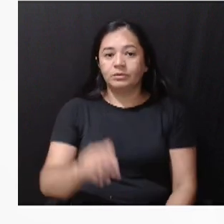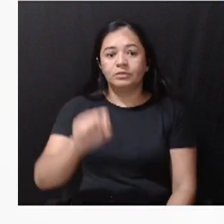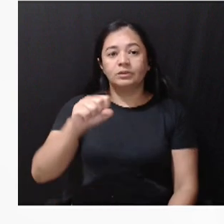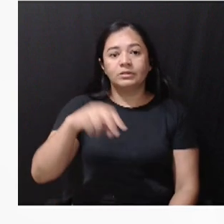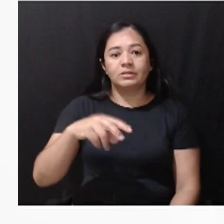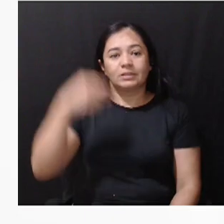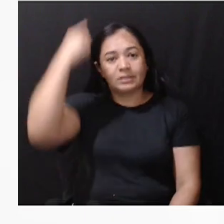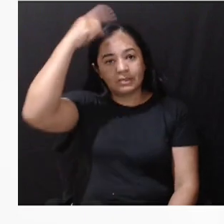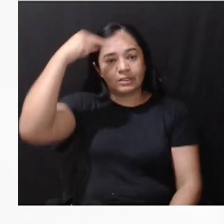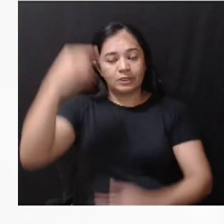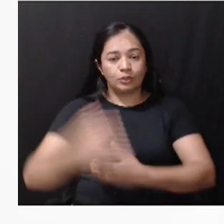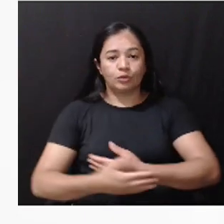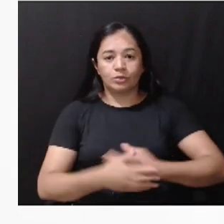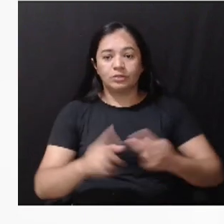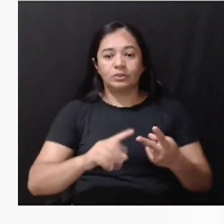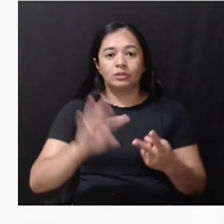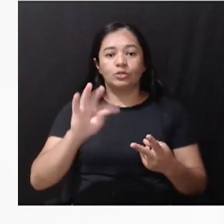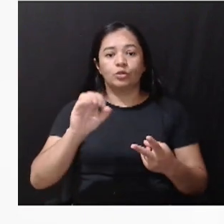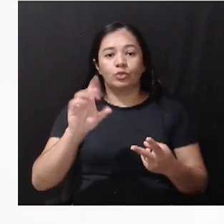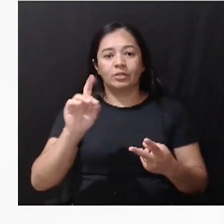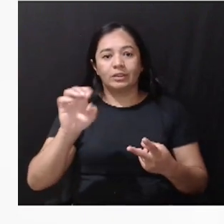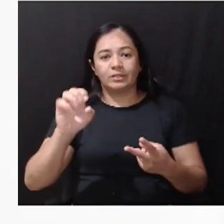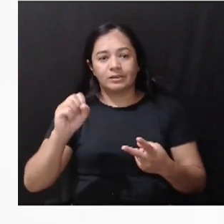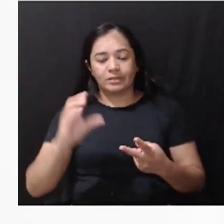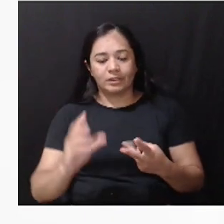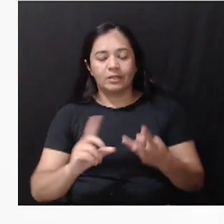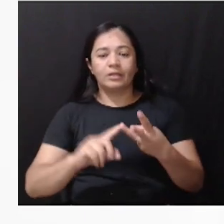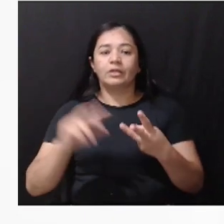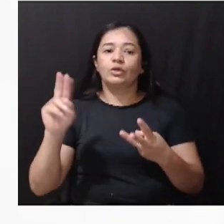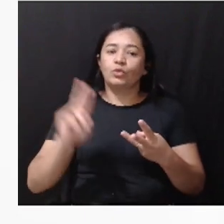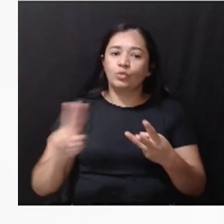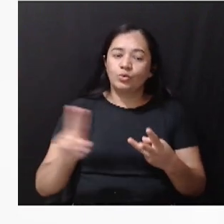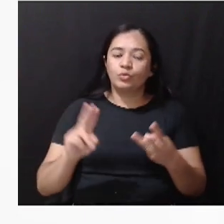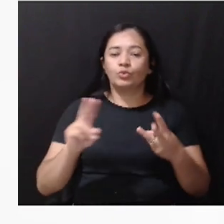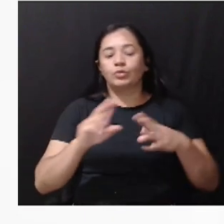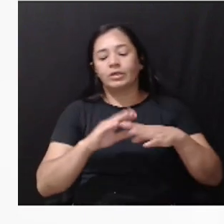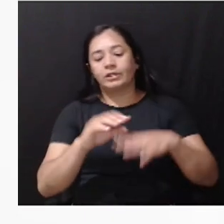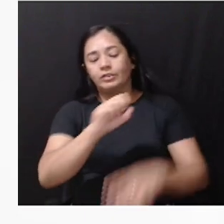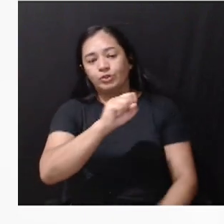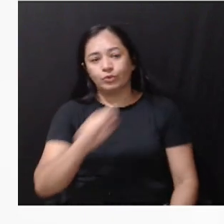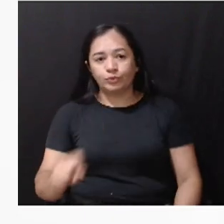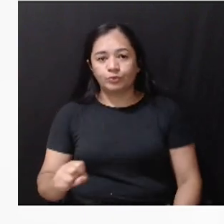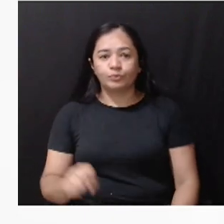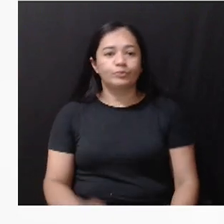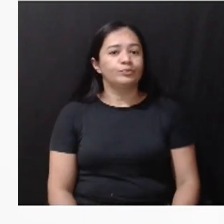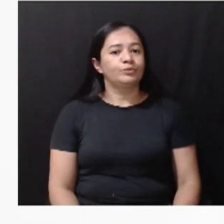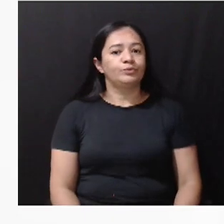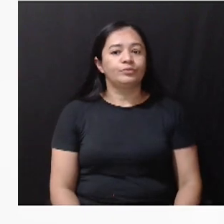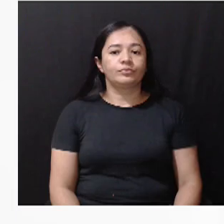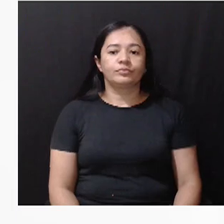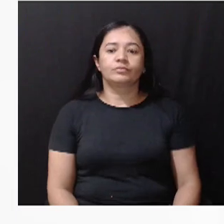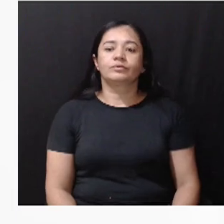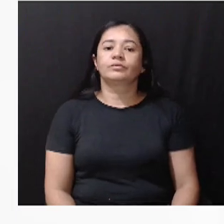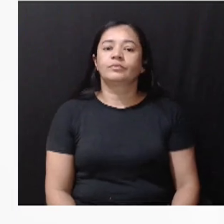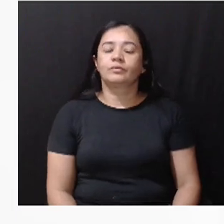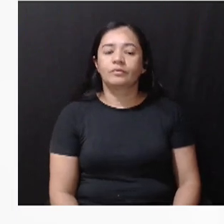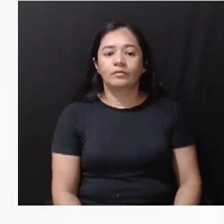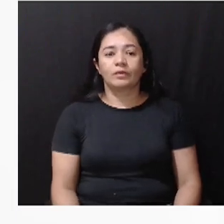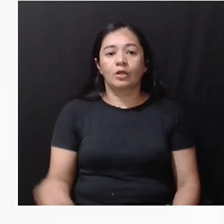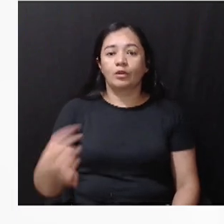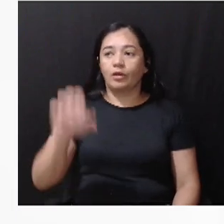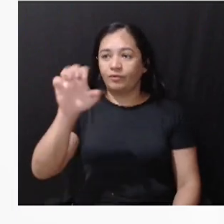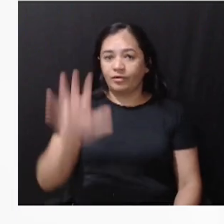Vila Todescan e Jardim Uruguai. Na região sul aqui de Campinas, é o Jardim Nova Europa, Loteamento